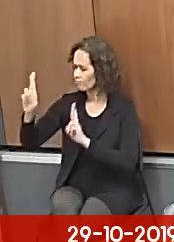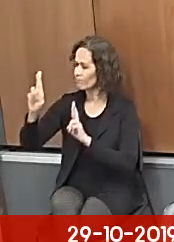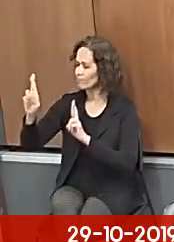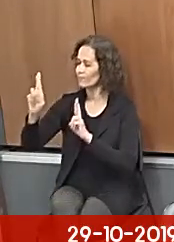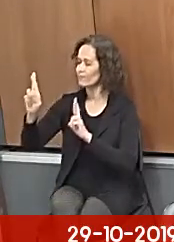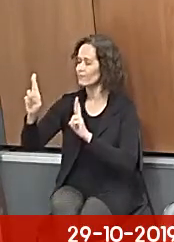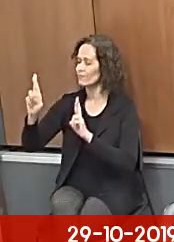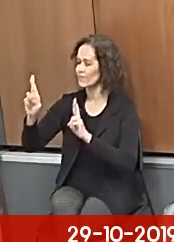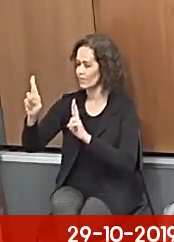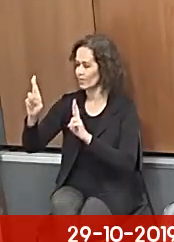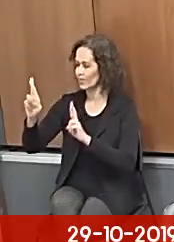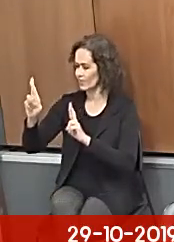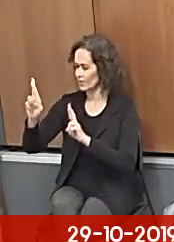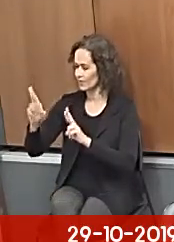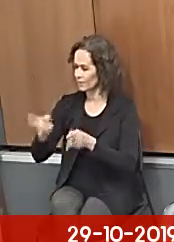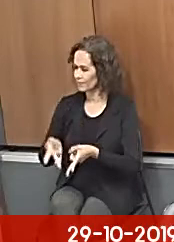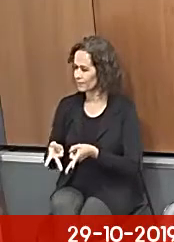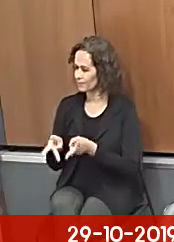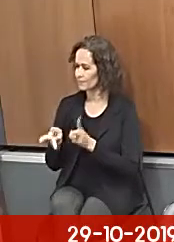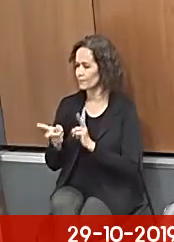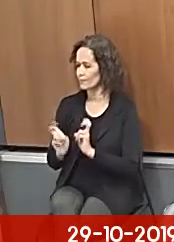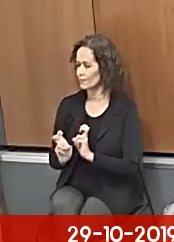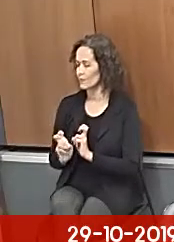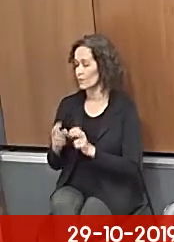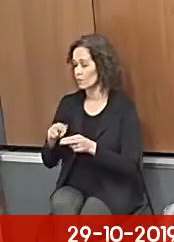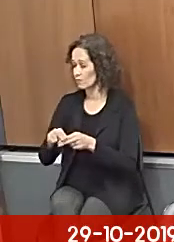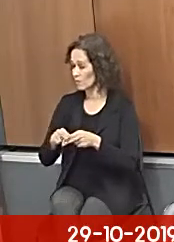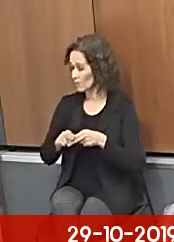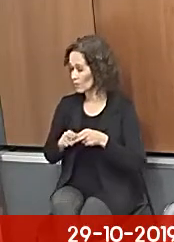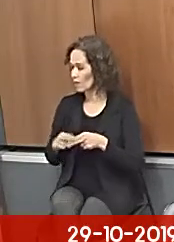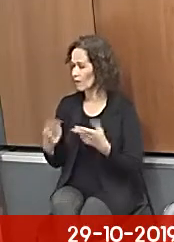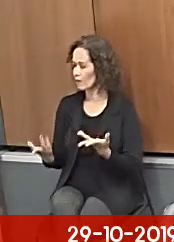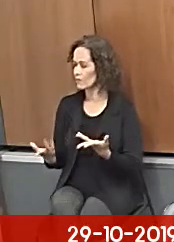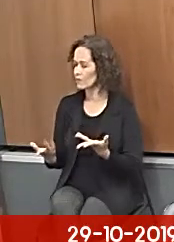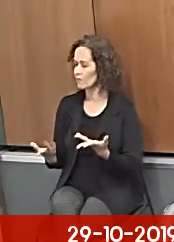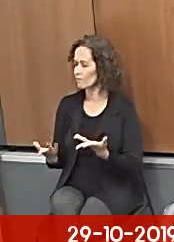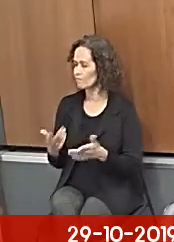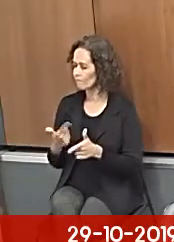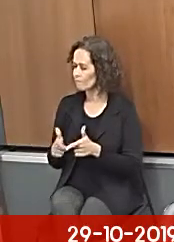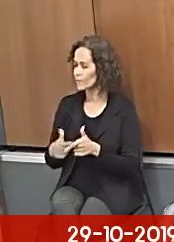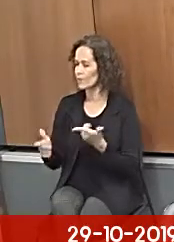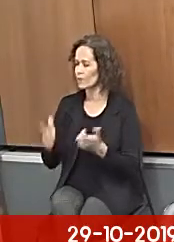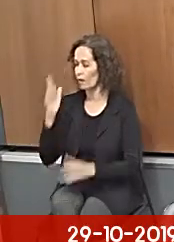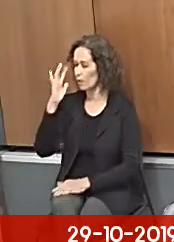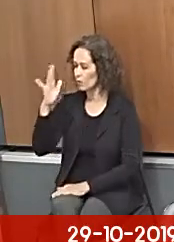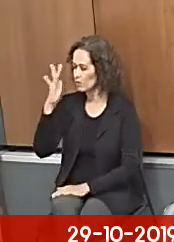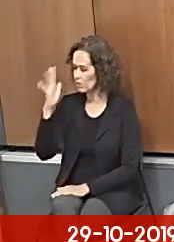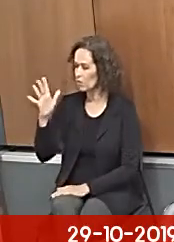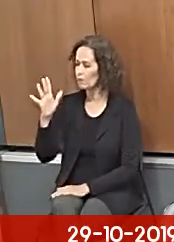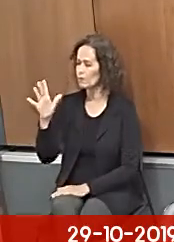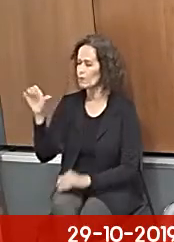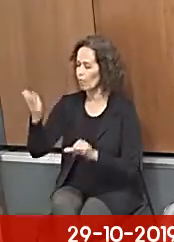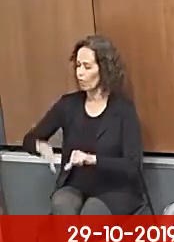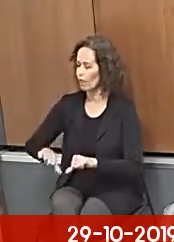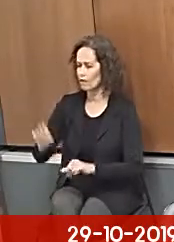esperançosos de ver que, por conta de uma fatalidade, os seus sonhos eles não serão